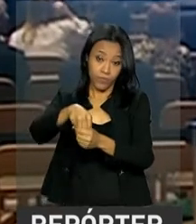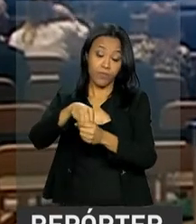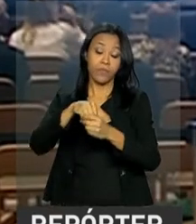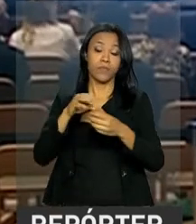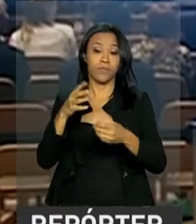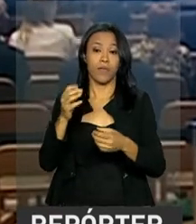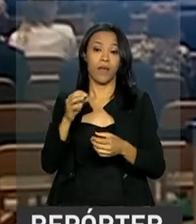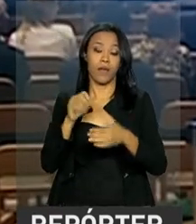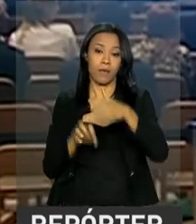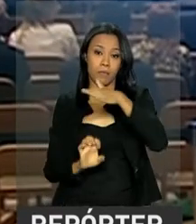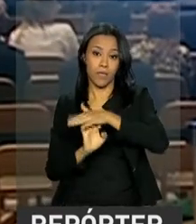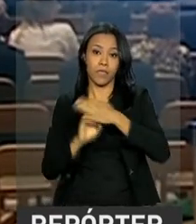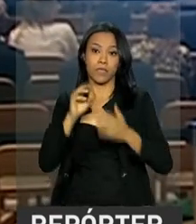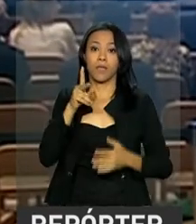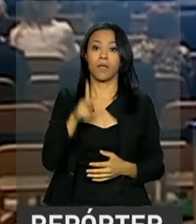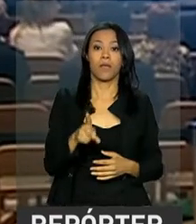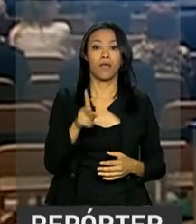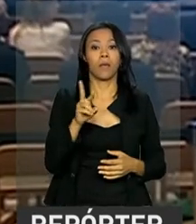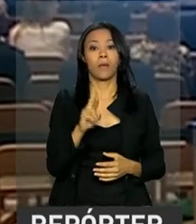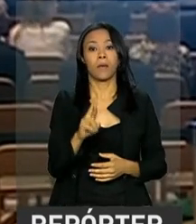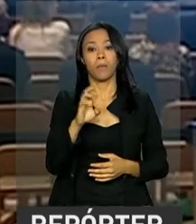teve preferência de escolher